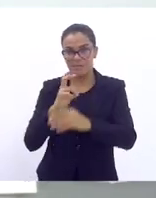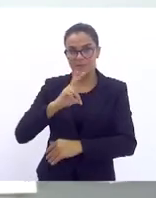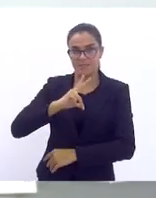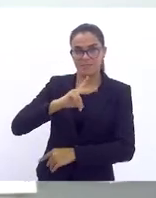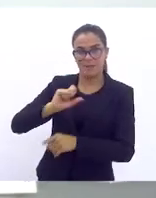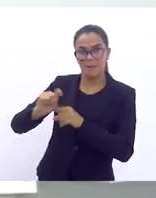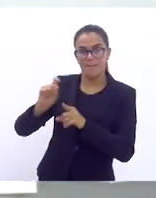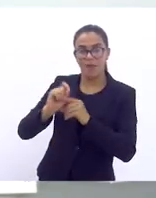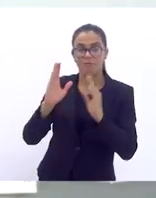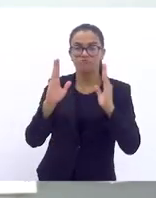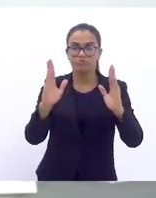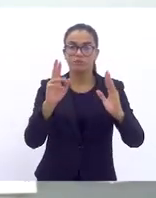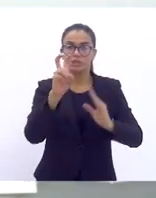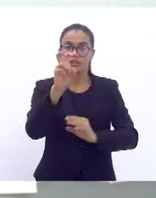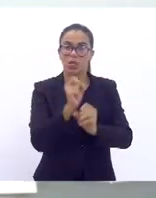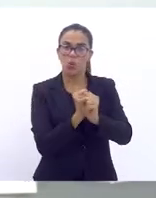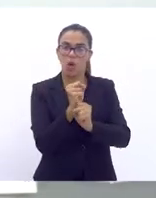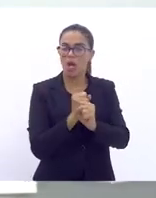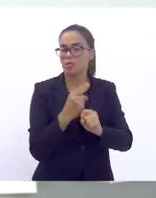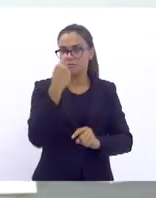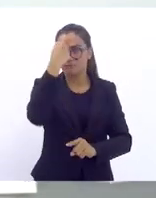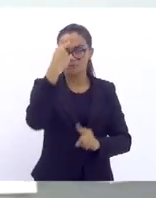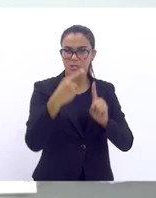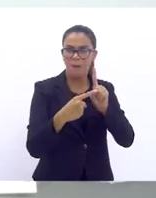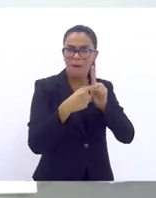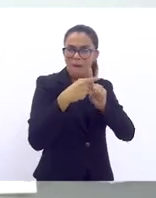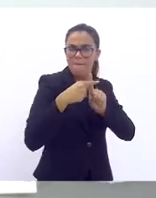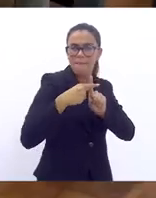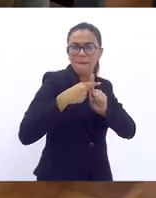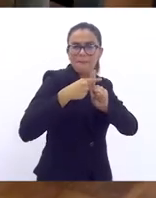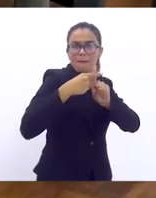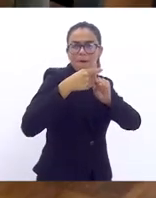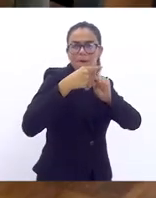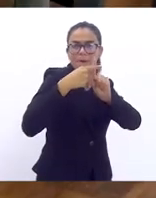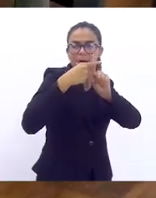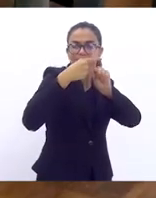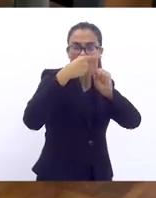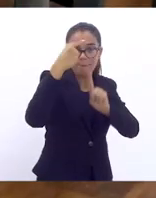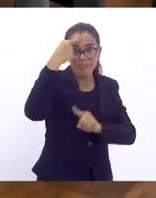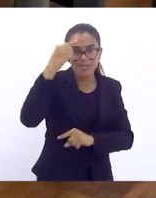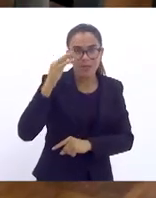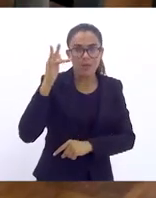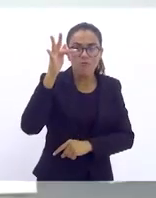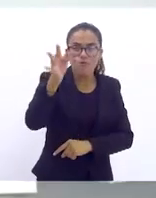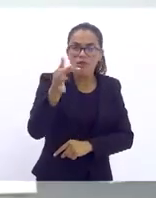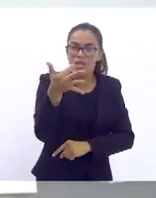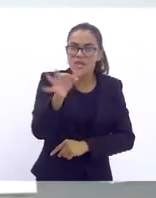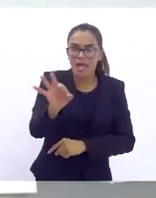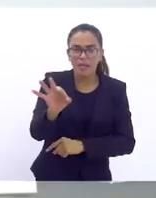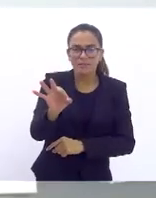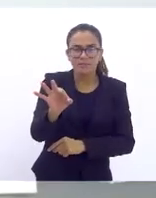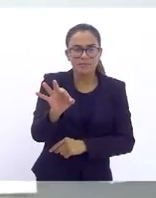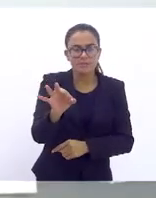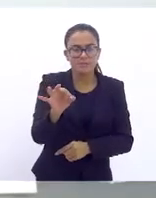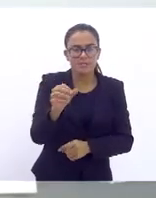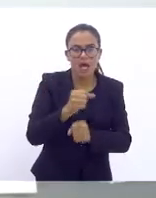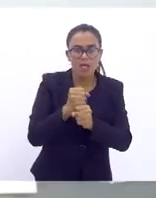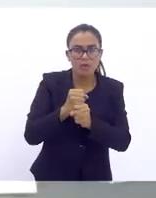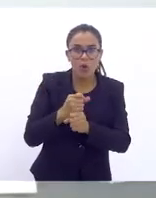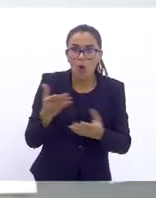cinco anos com muito otimismo para os próximos 10 anos hoje tudo fica retrógrado muito